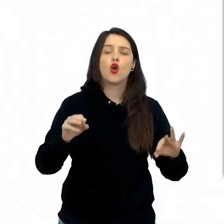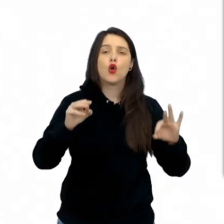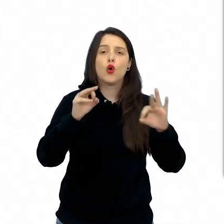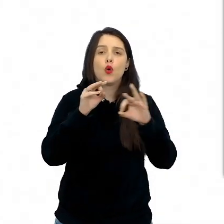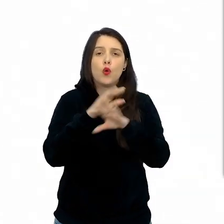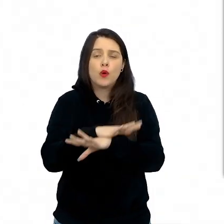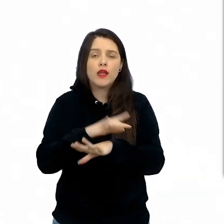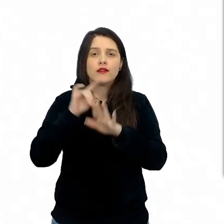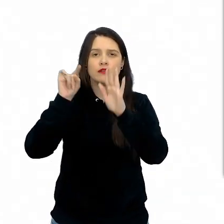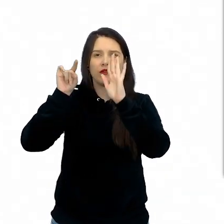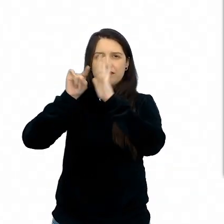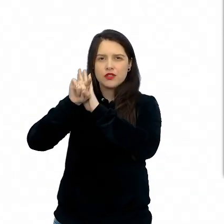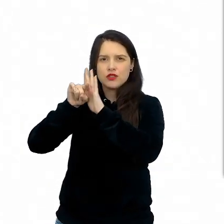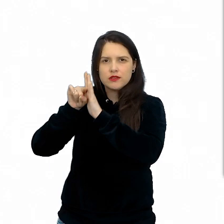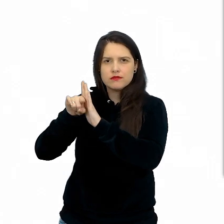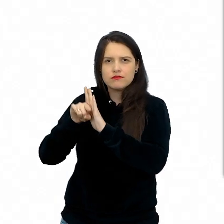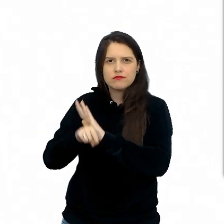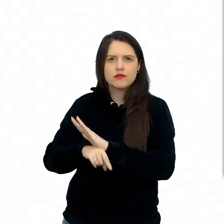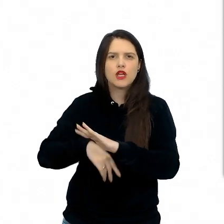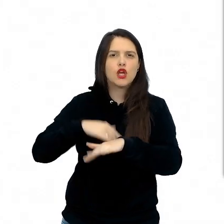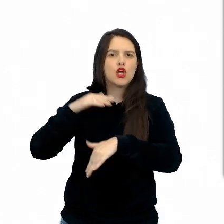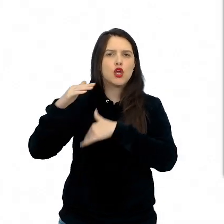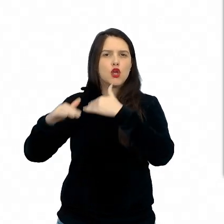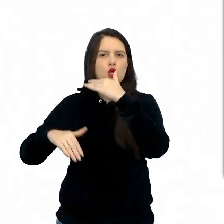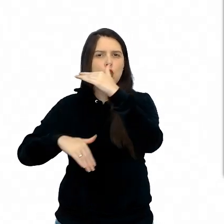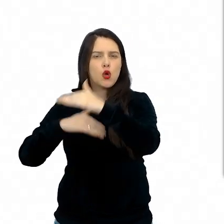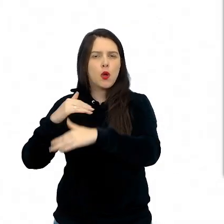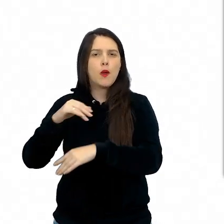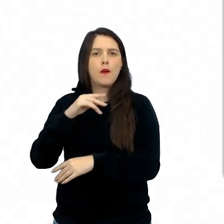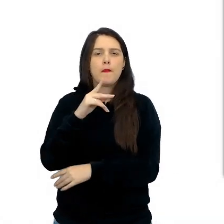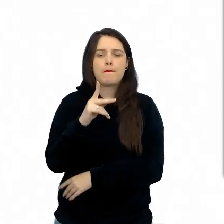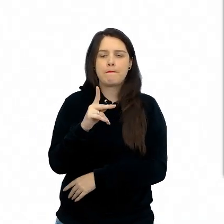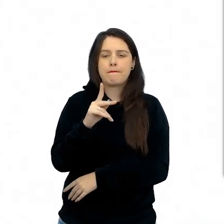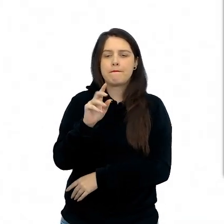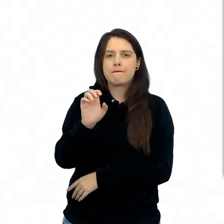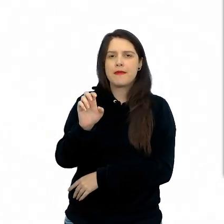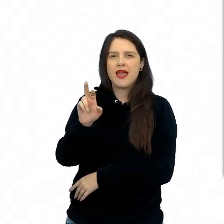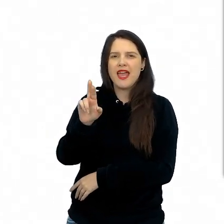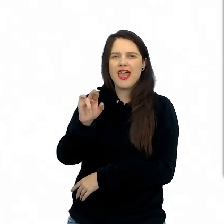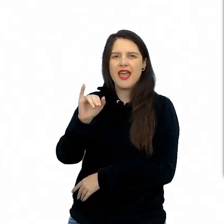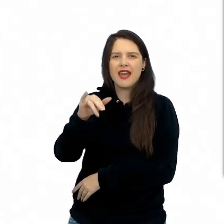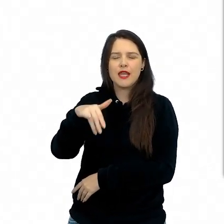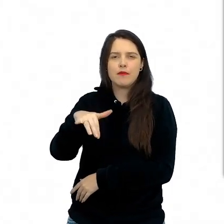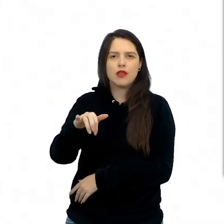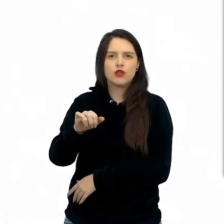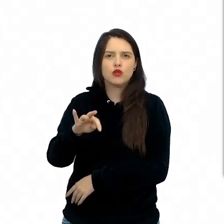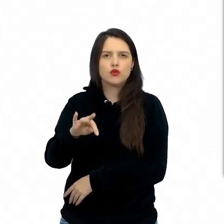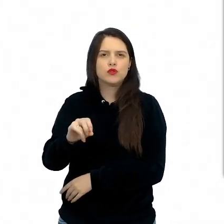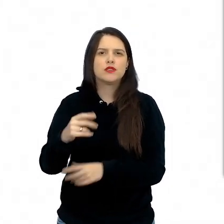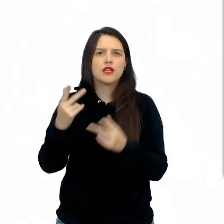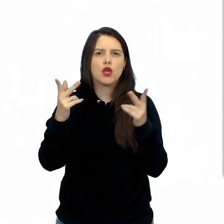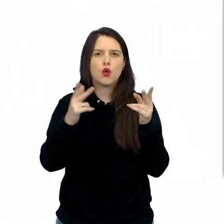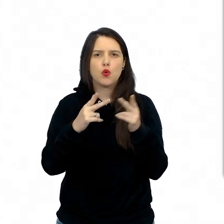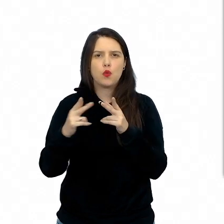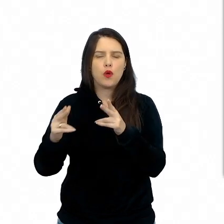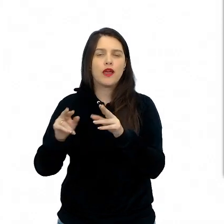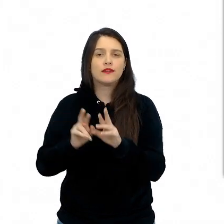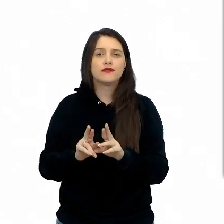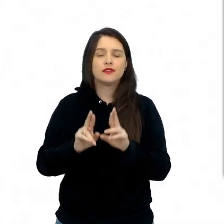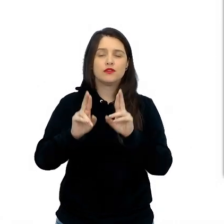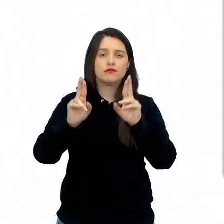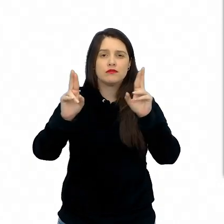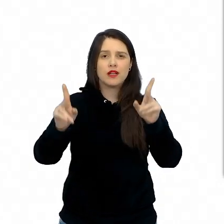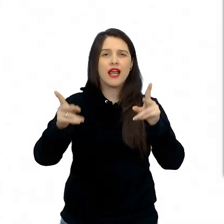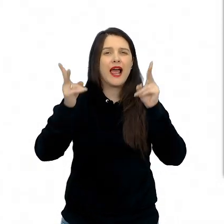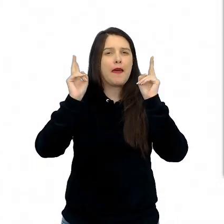de investigações que figuras de perímetros iguais podem ter áreas diferentes e que também figuras que têm